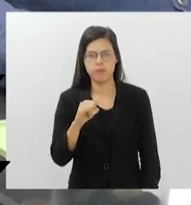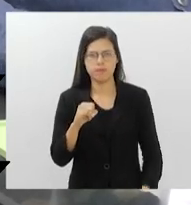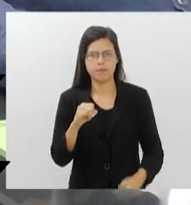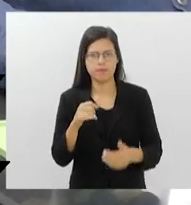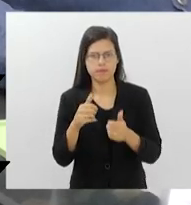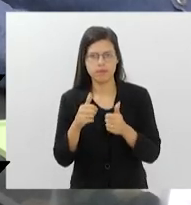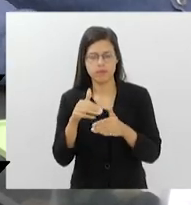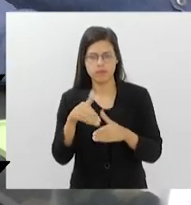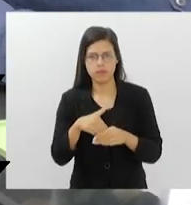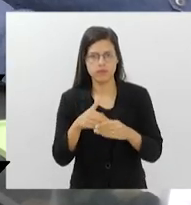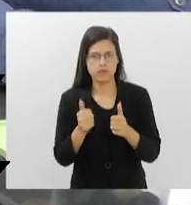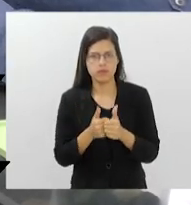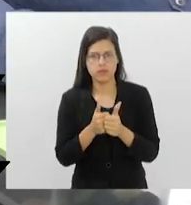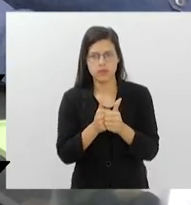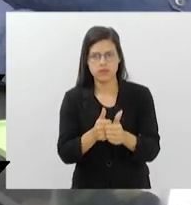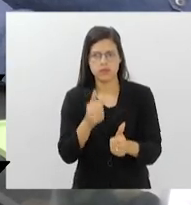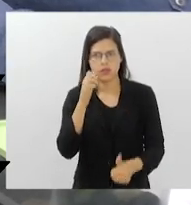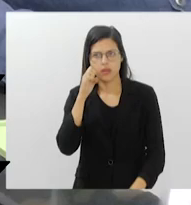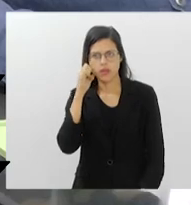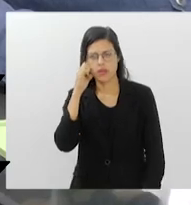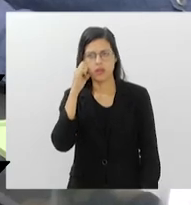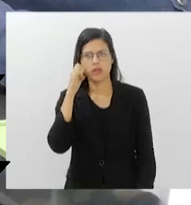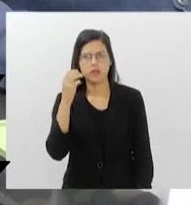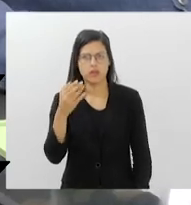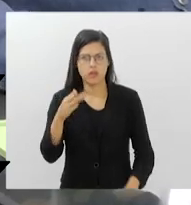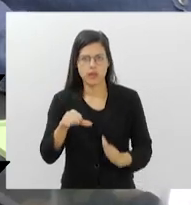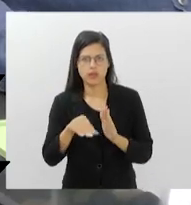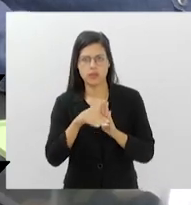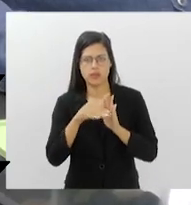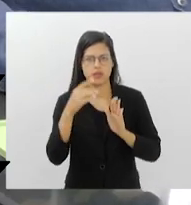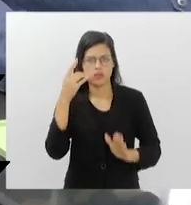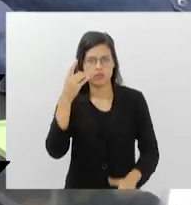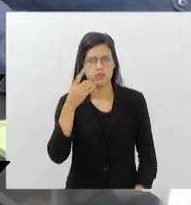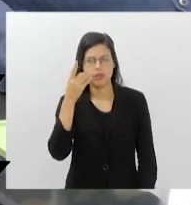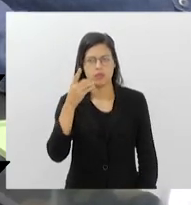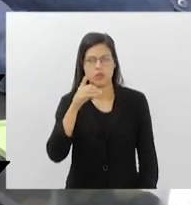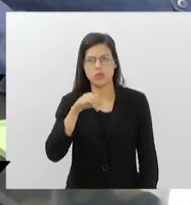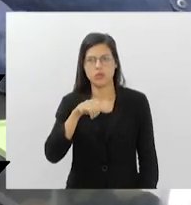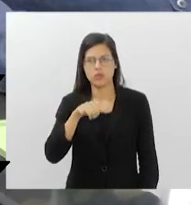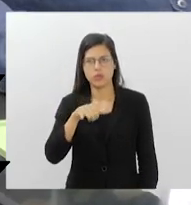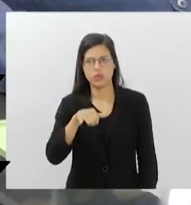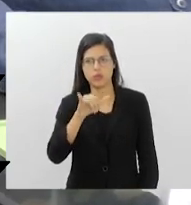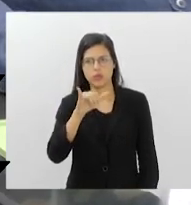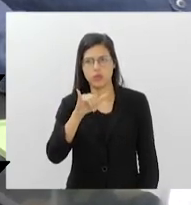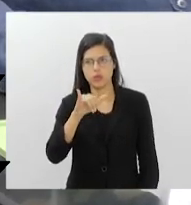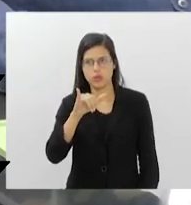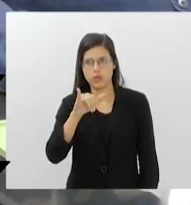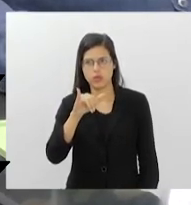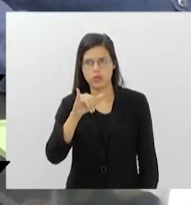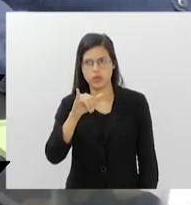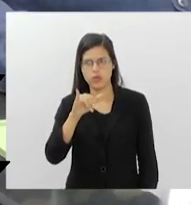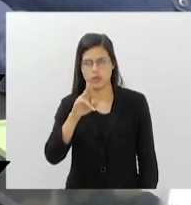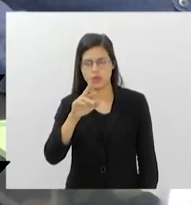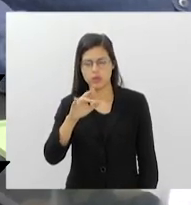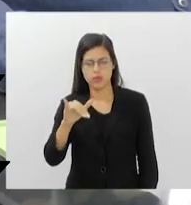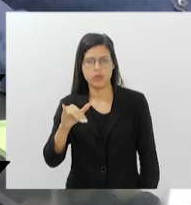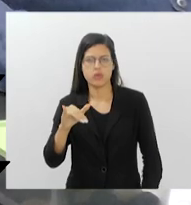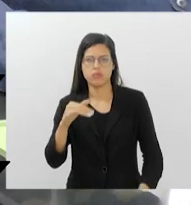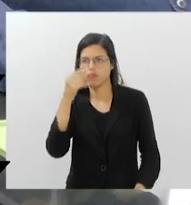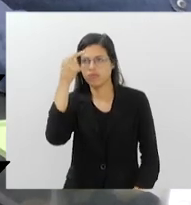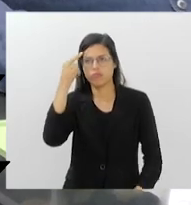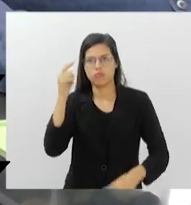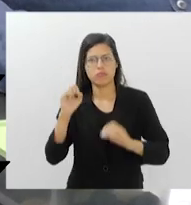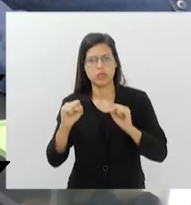favor das emendas do deputado Iuri a minha dúvida é se a gente pode fazer isso no projeto dessa natureza fica aqui a pergunta